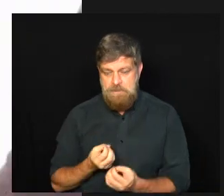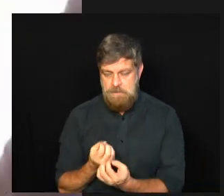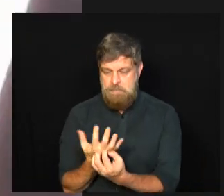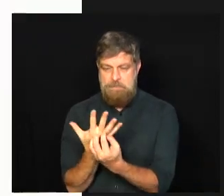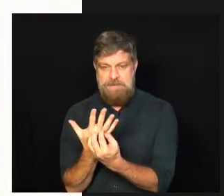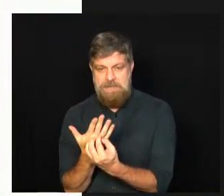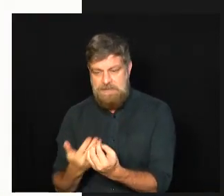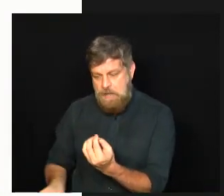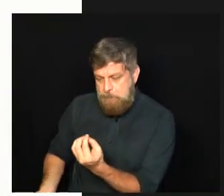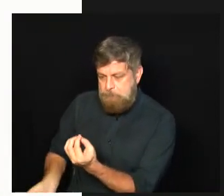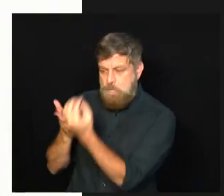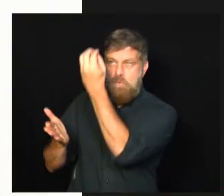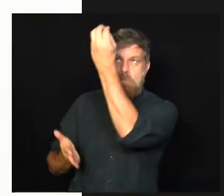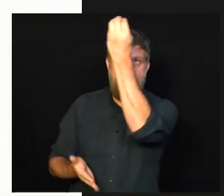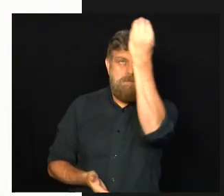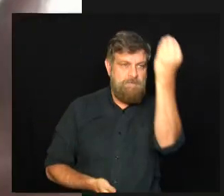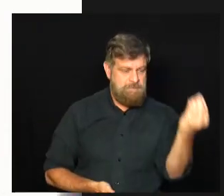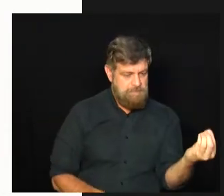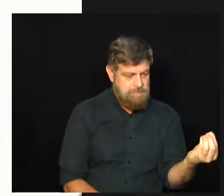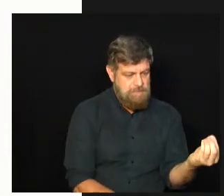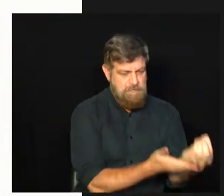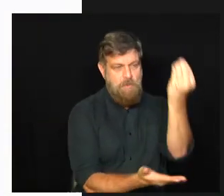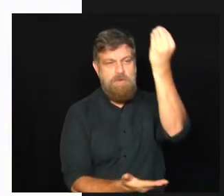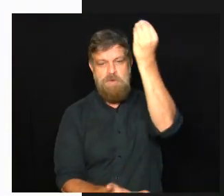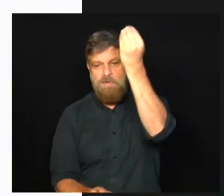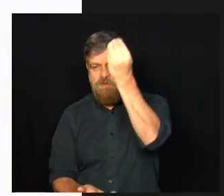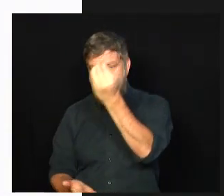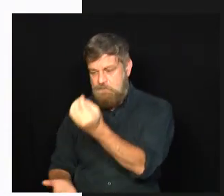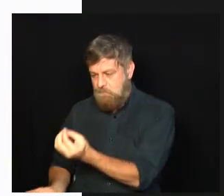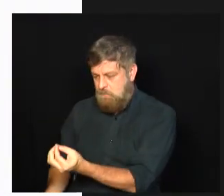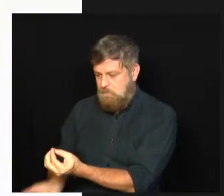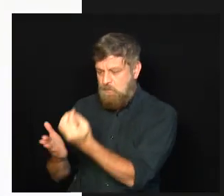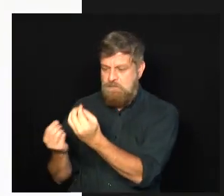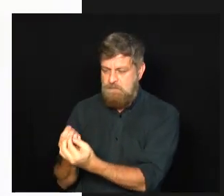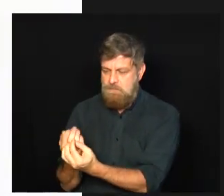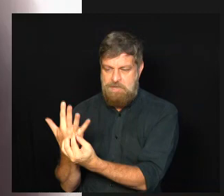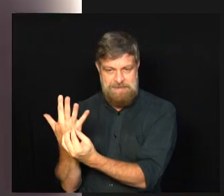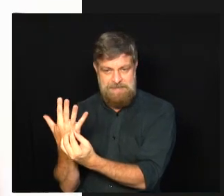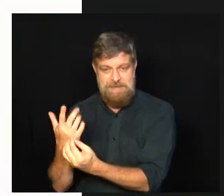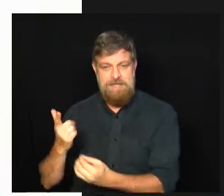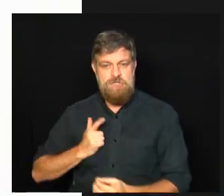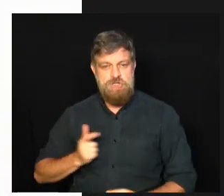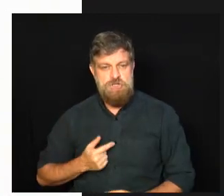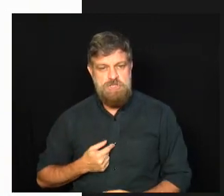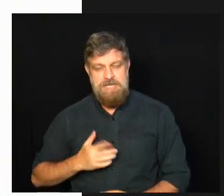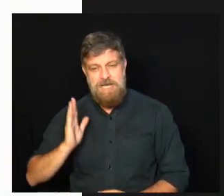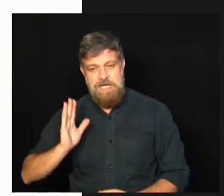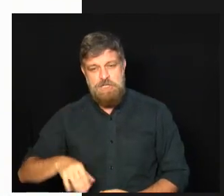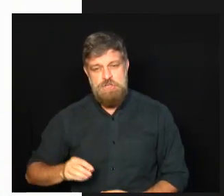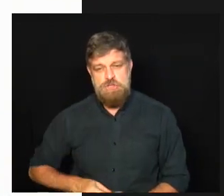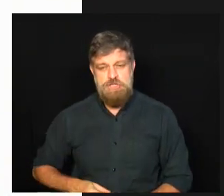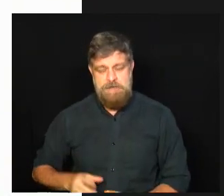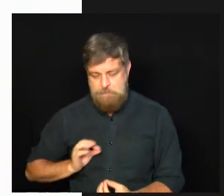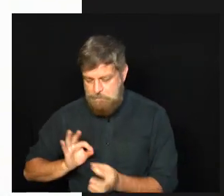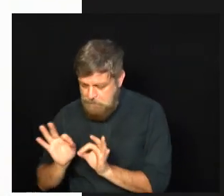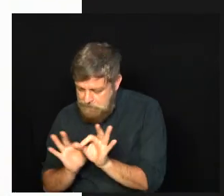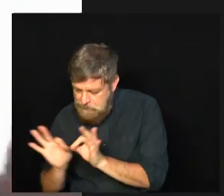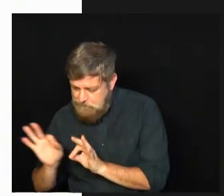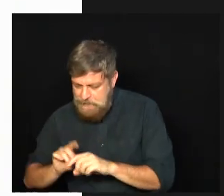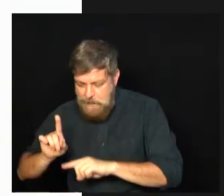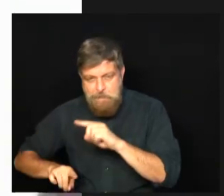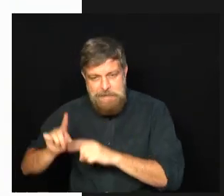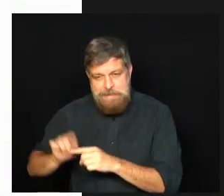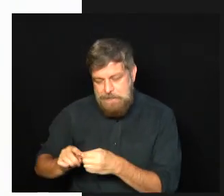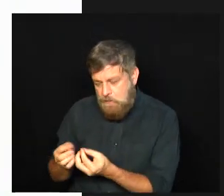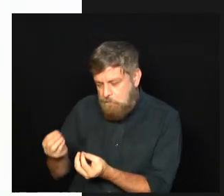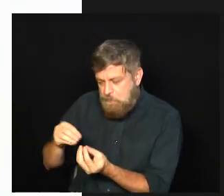né? Uma peteca. Então já tinha palha, já tinha as penas para fazer a peteca, etc. e